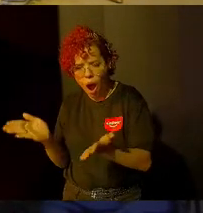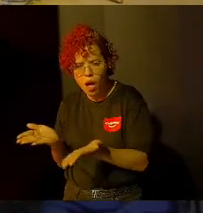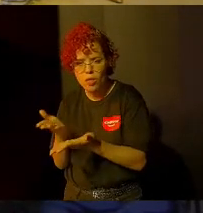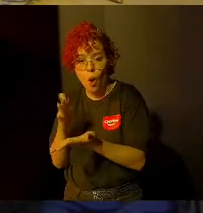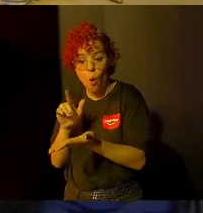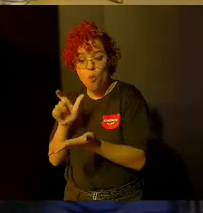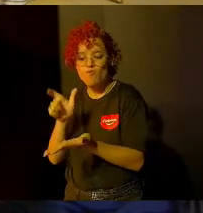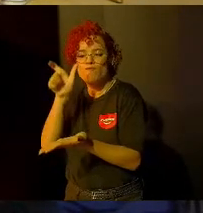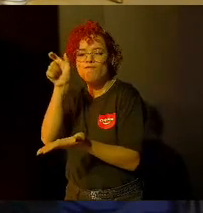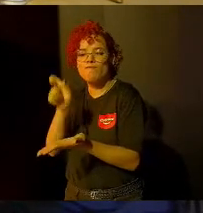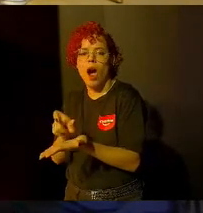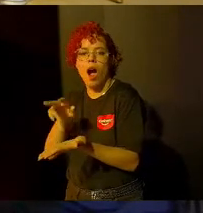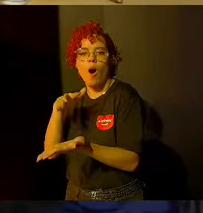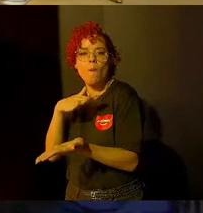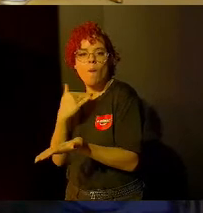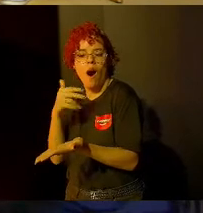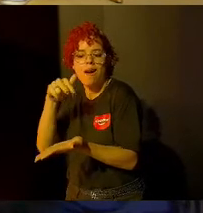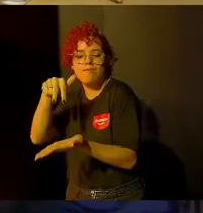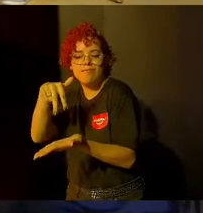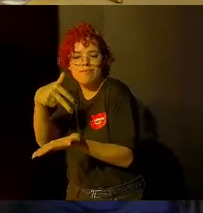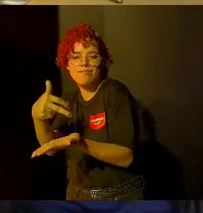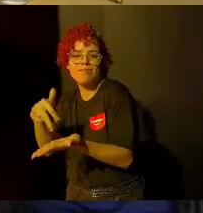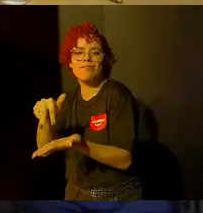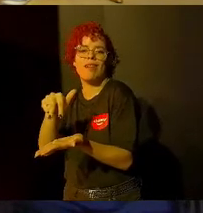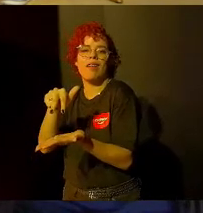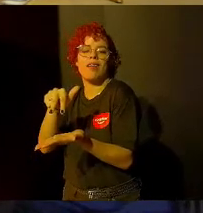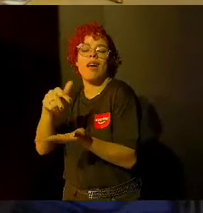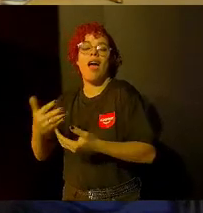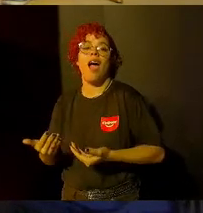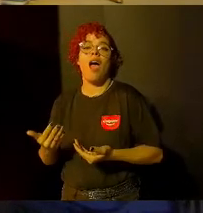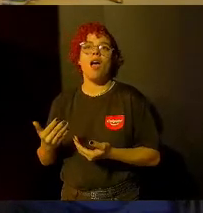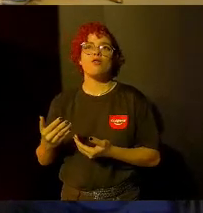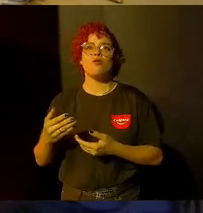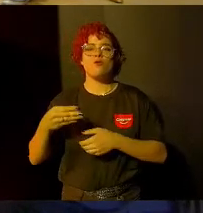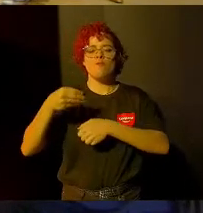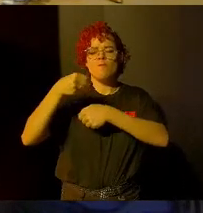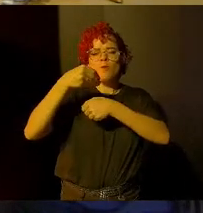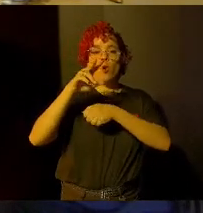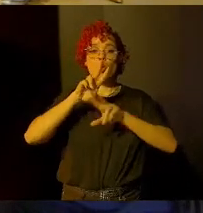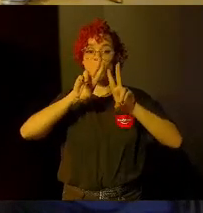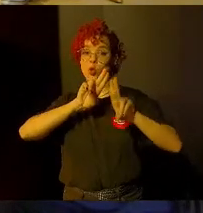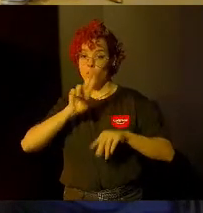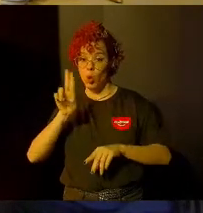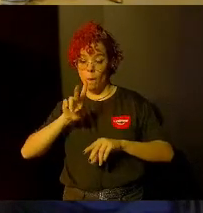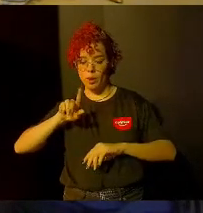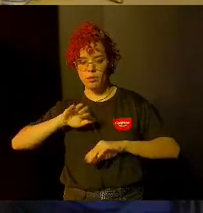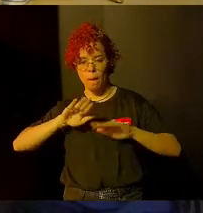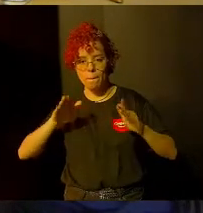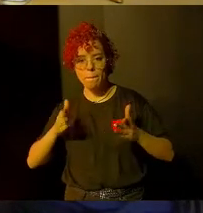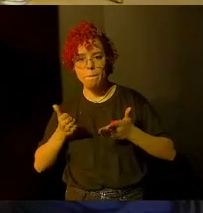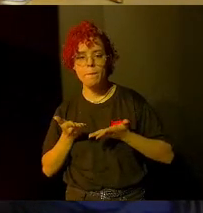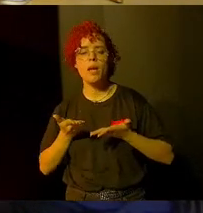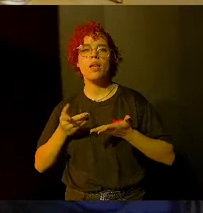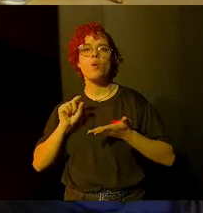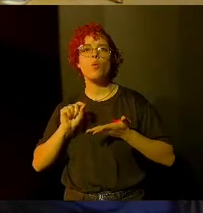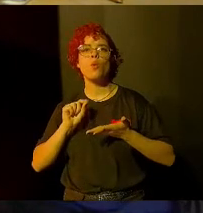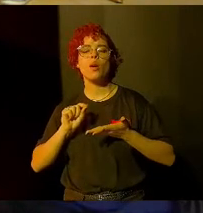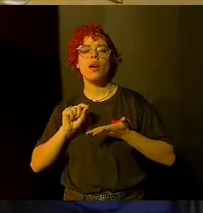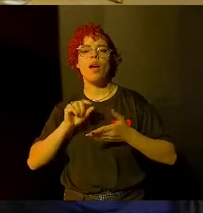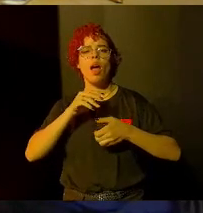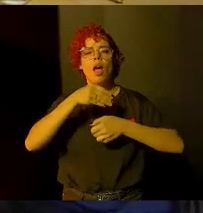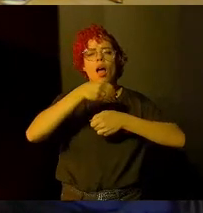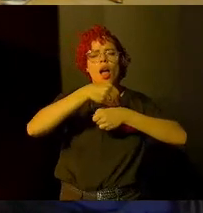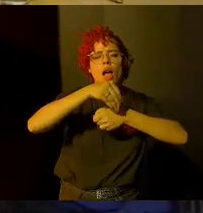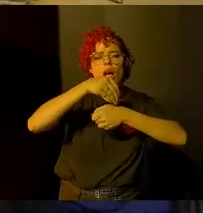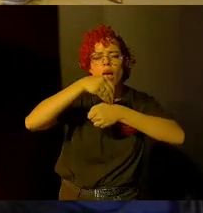e tem esse nome da nossa mesa que é arqueologias né com esse sentido né de